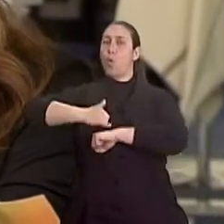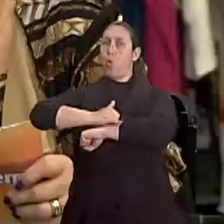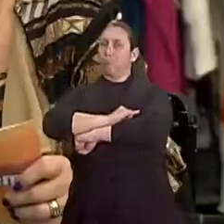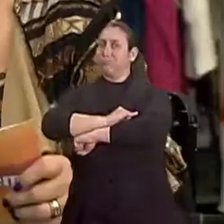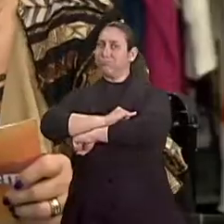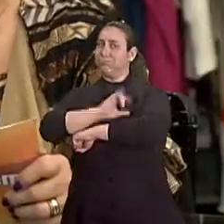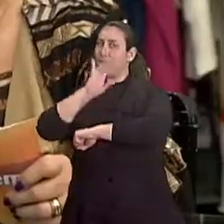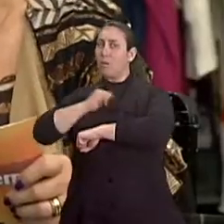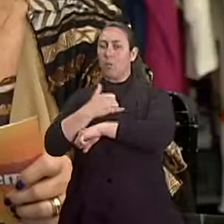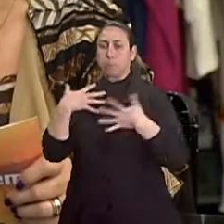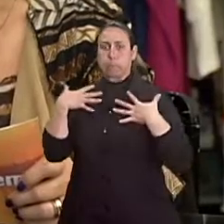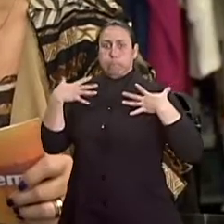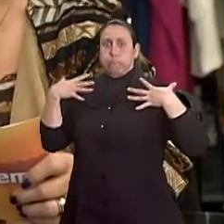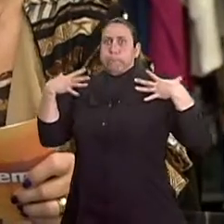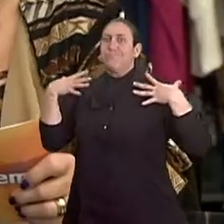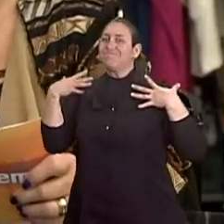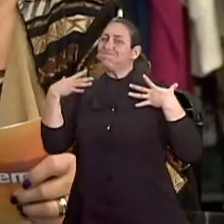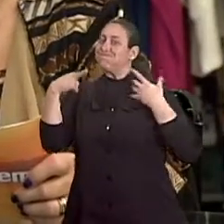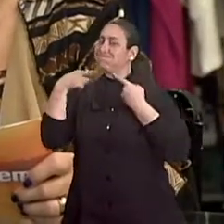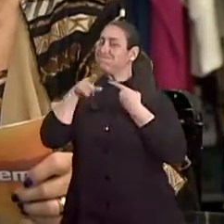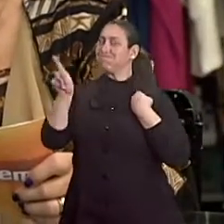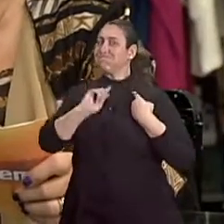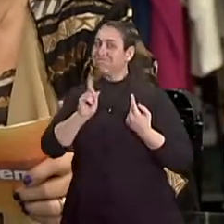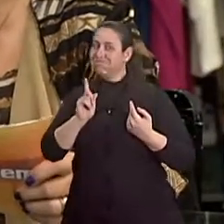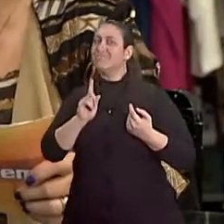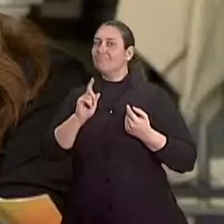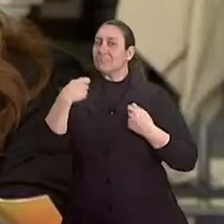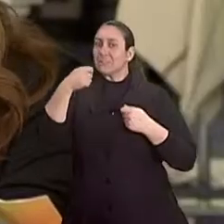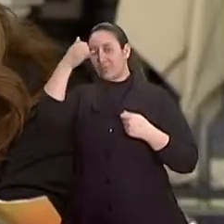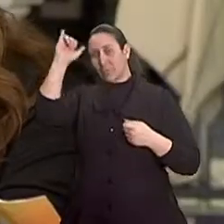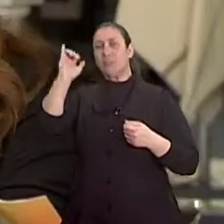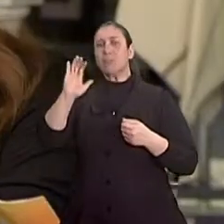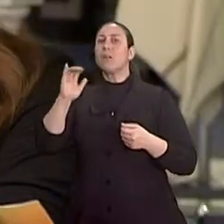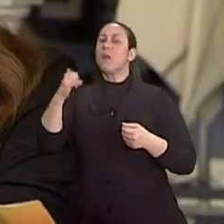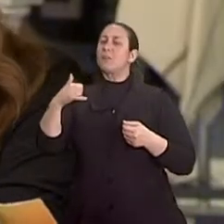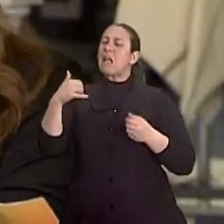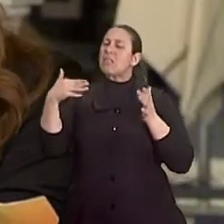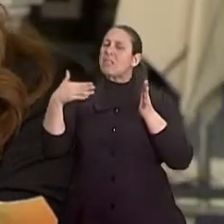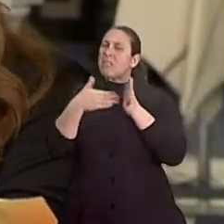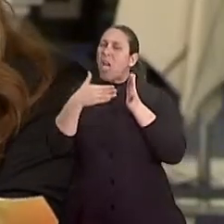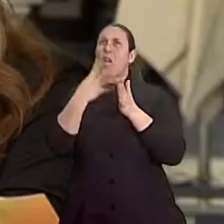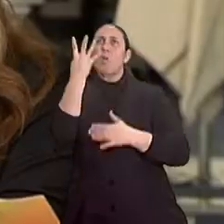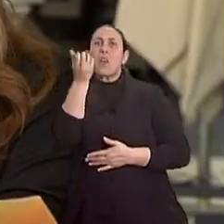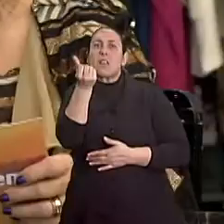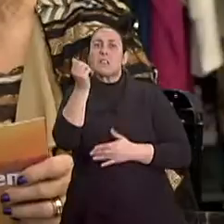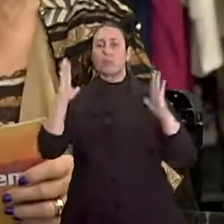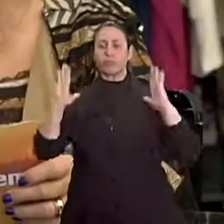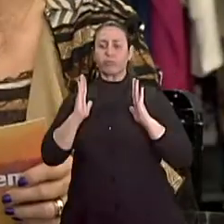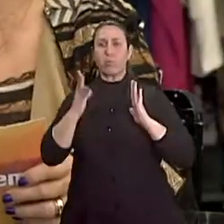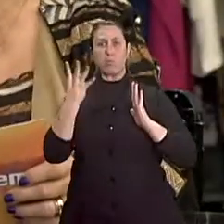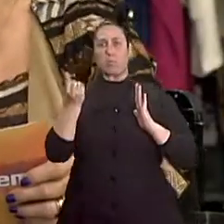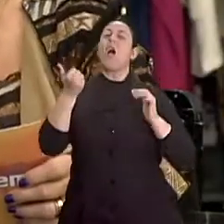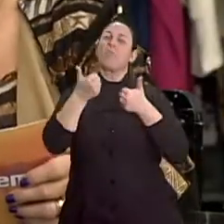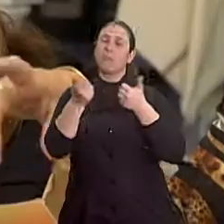certo. Cheinha, né? Até certo. Com bordinhas de catupiry, como eu brinco. Até 46 dá tranquilamente. Pode tranquilamente. Usar. Tá.